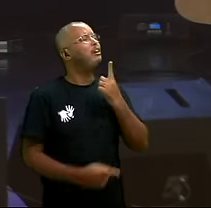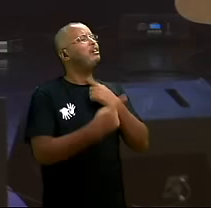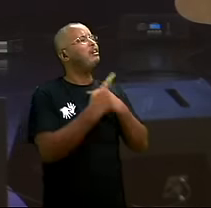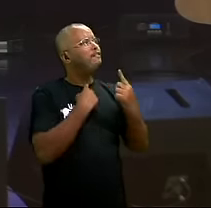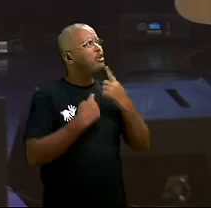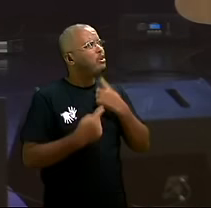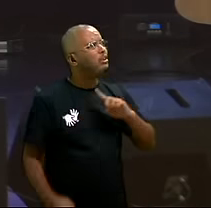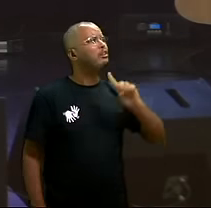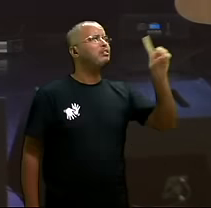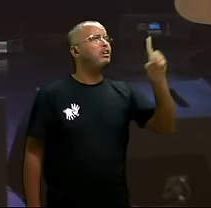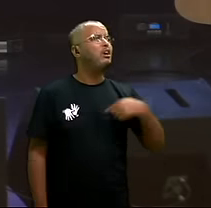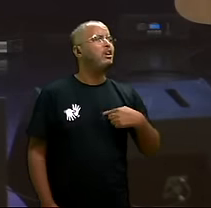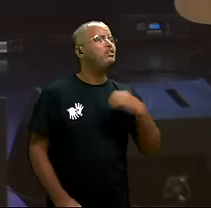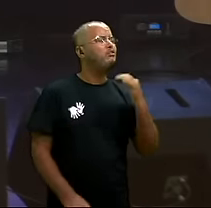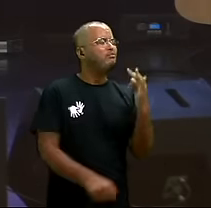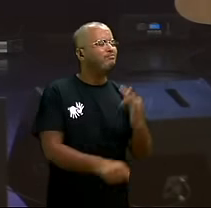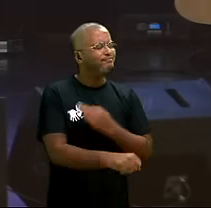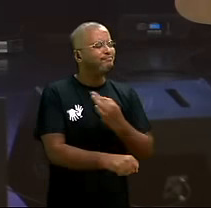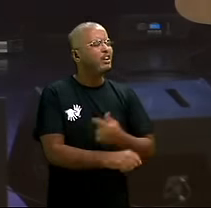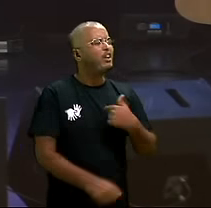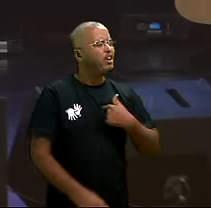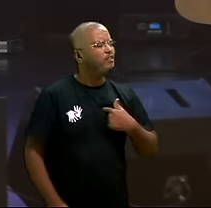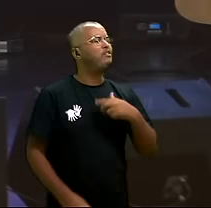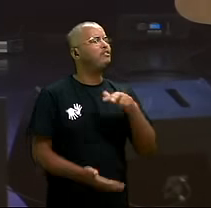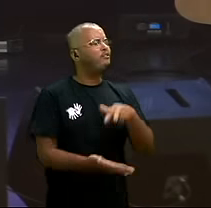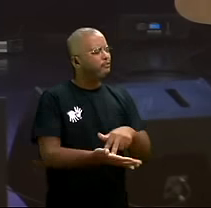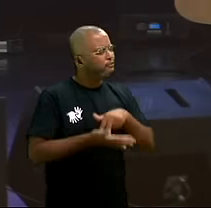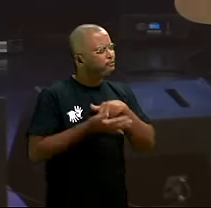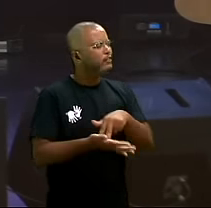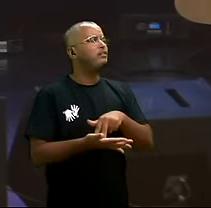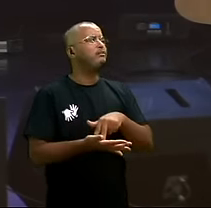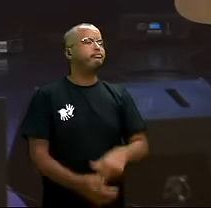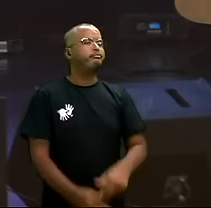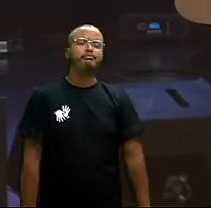Eu vou resistir firme esse ano.